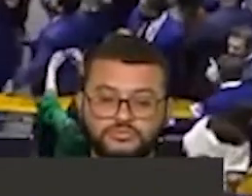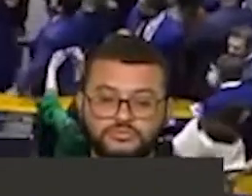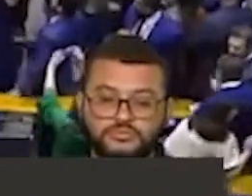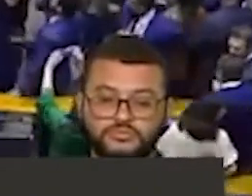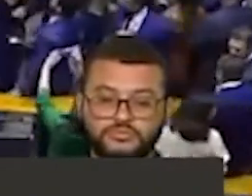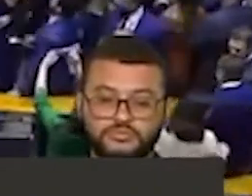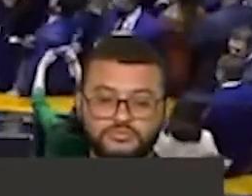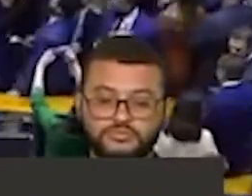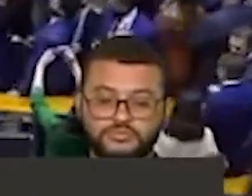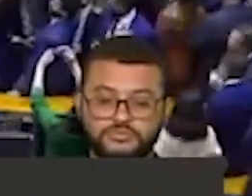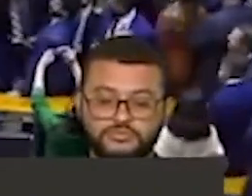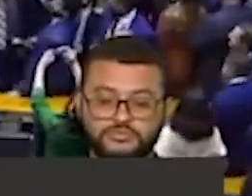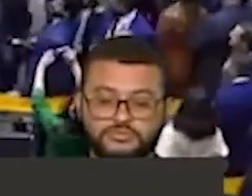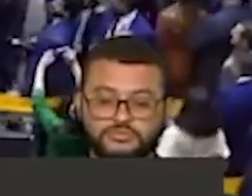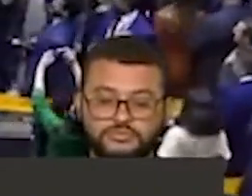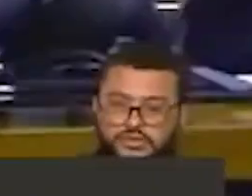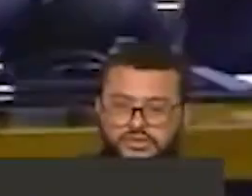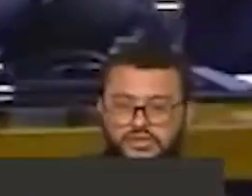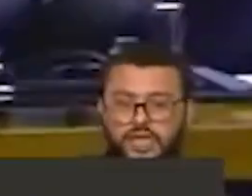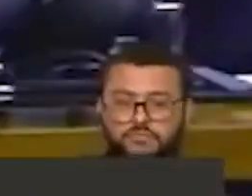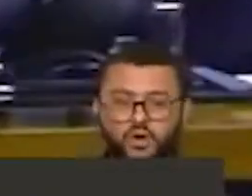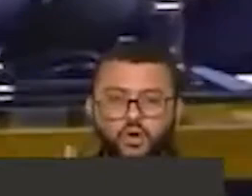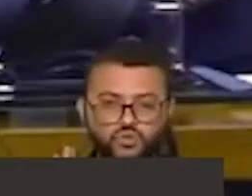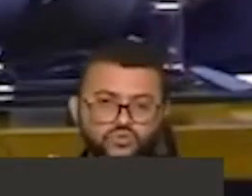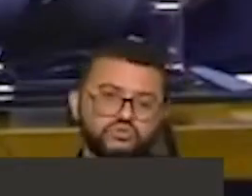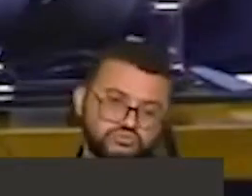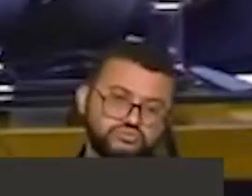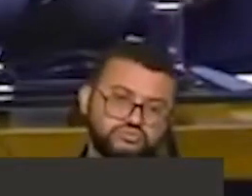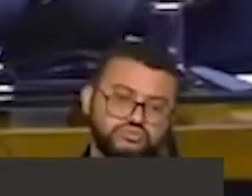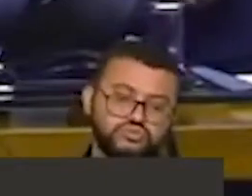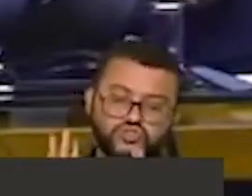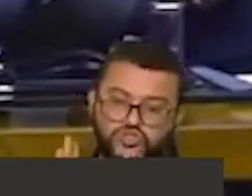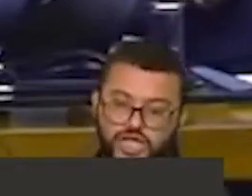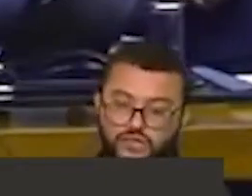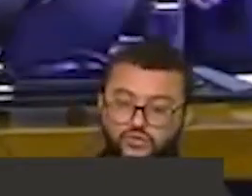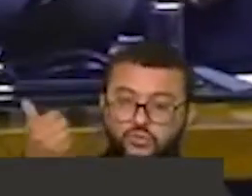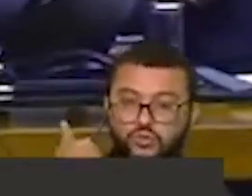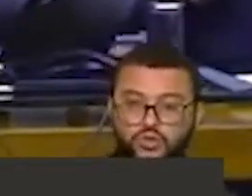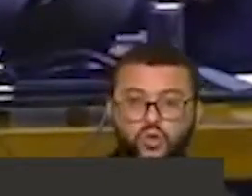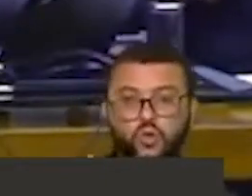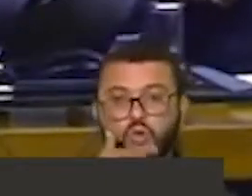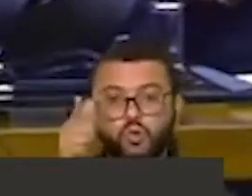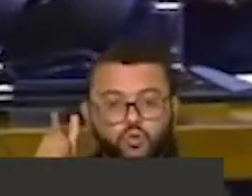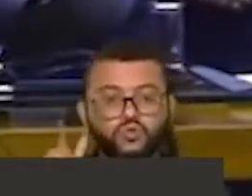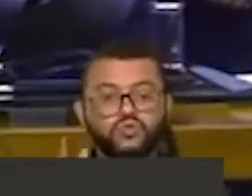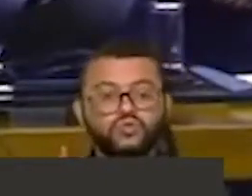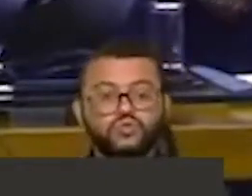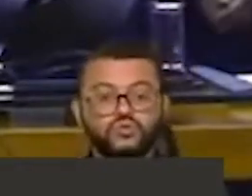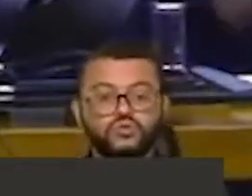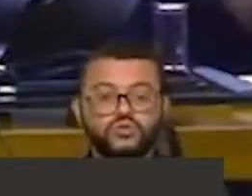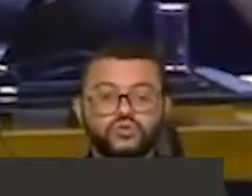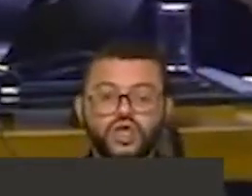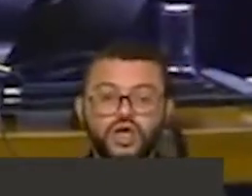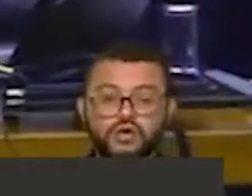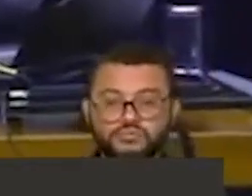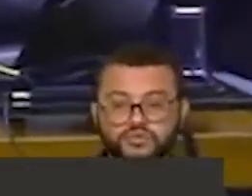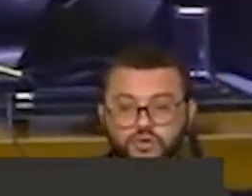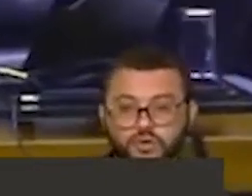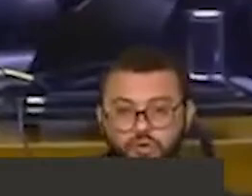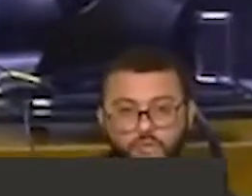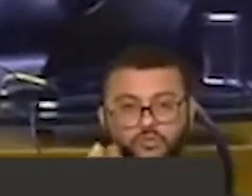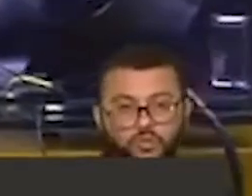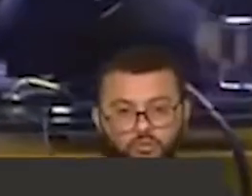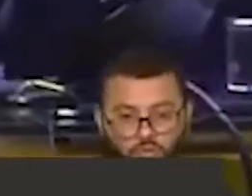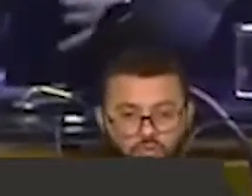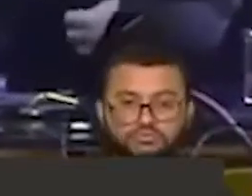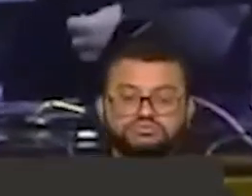ser de 25% uma das maiores alíquotas do mundo Adalberto pioto temos aí